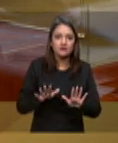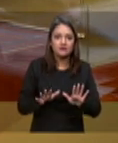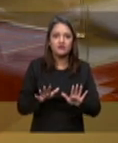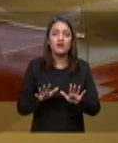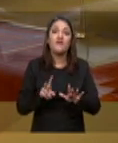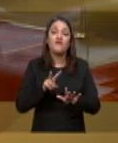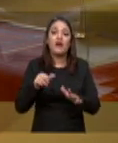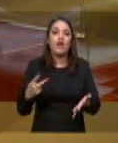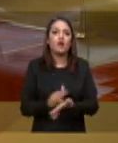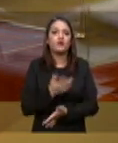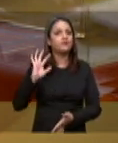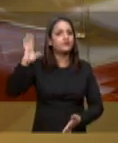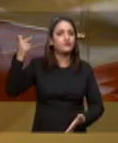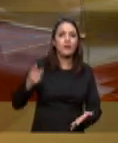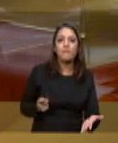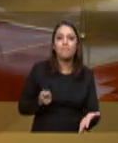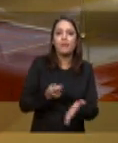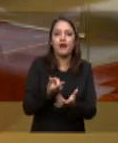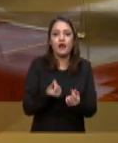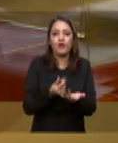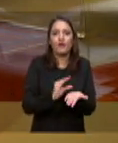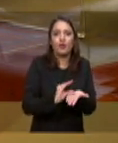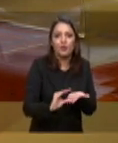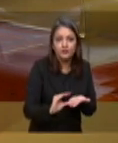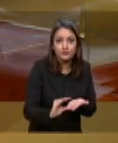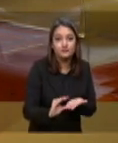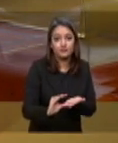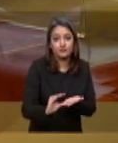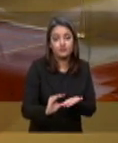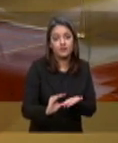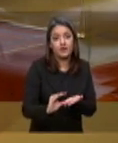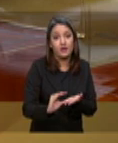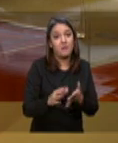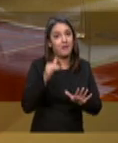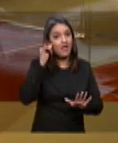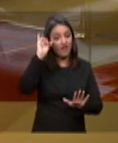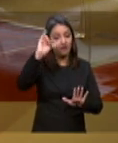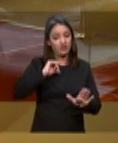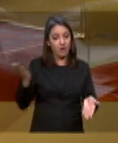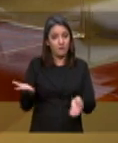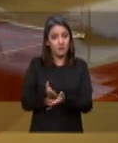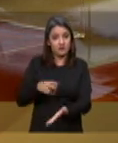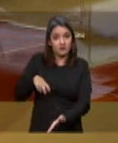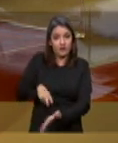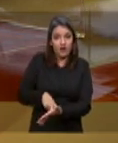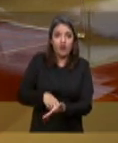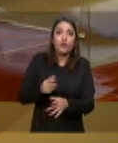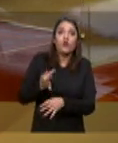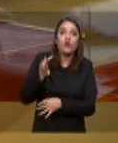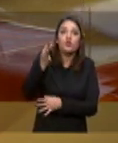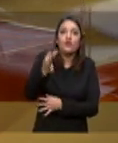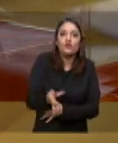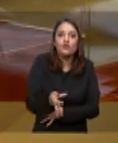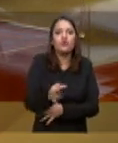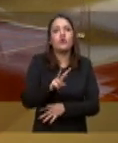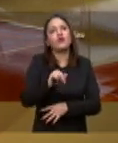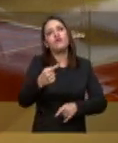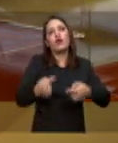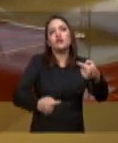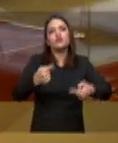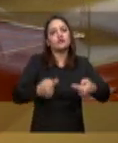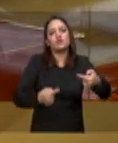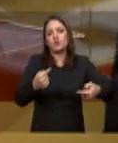pagando o montante cobrado para se livrar da persecução penal e futuramente discutir uma